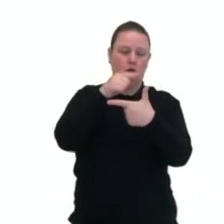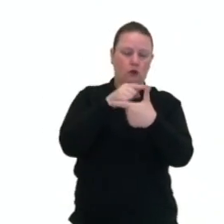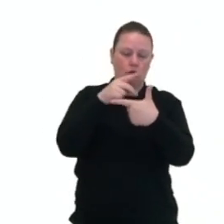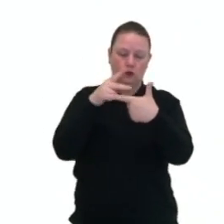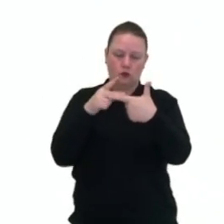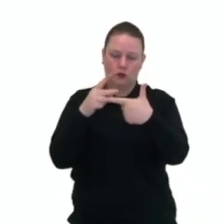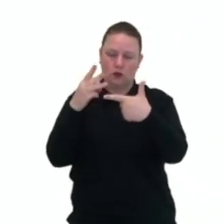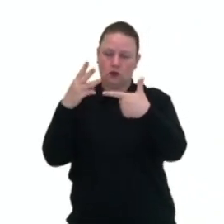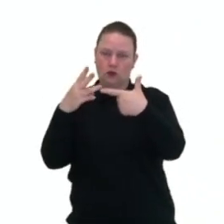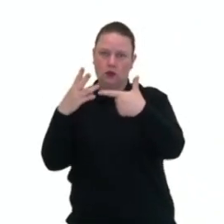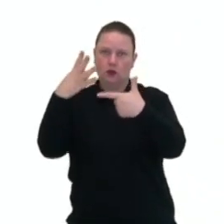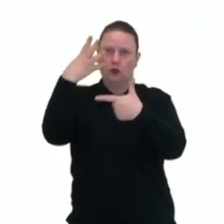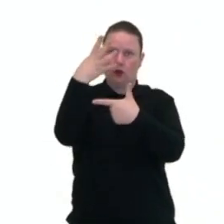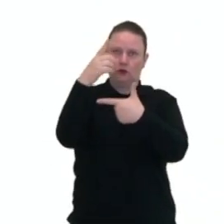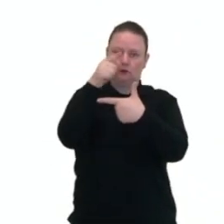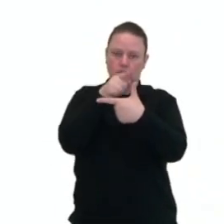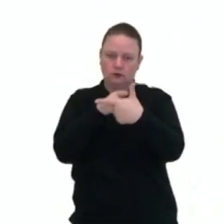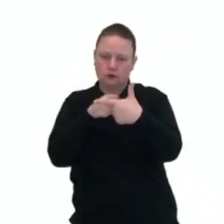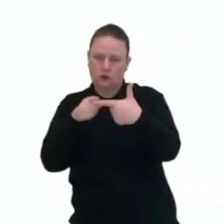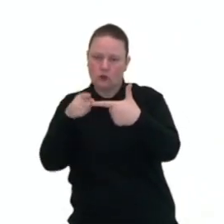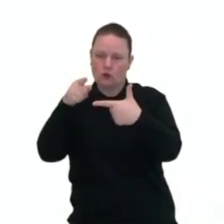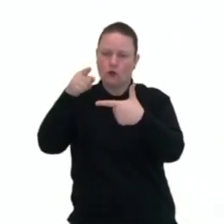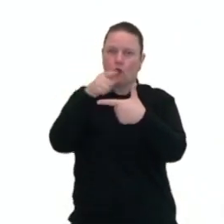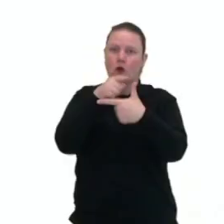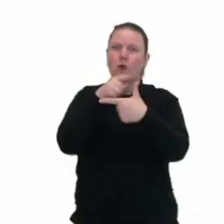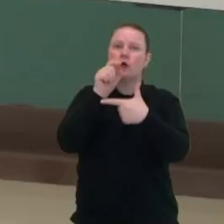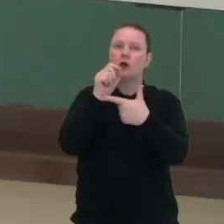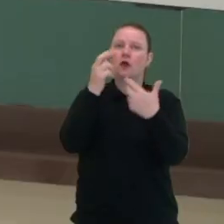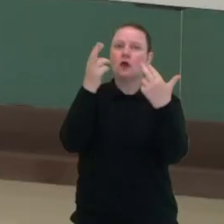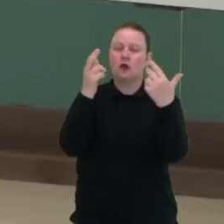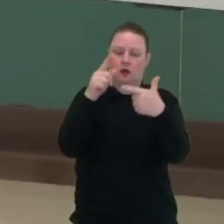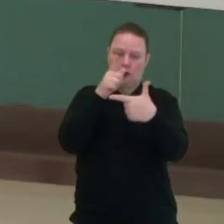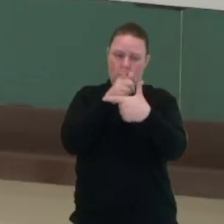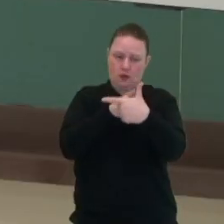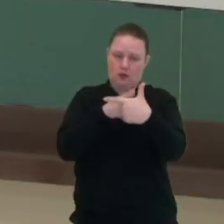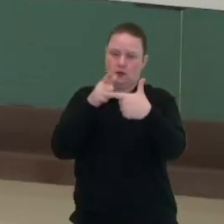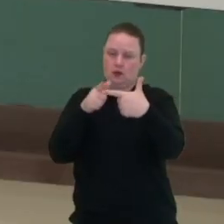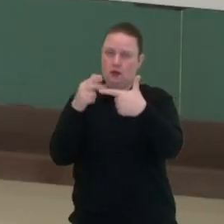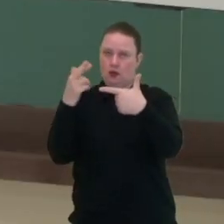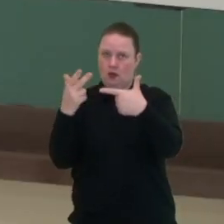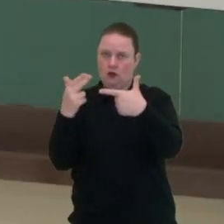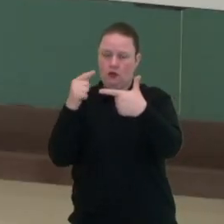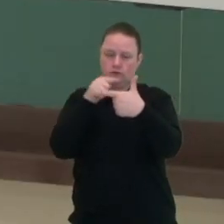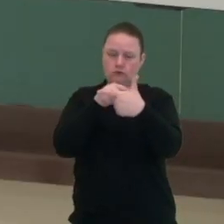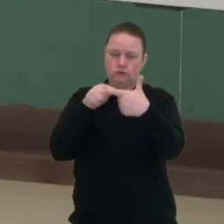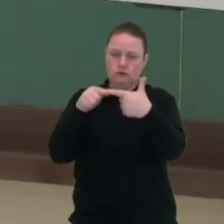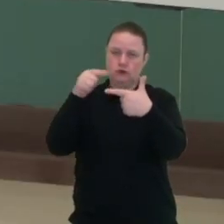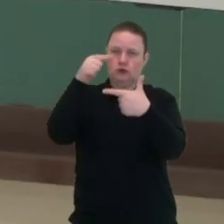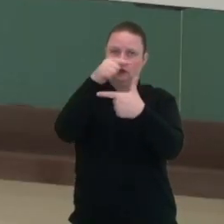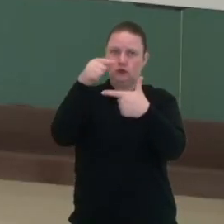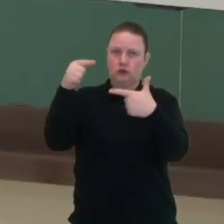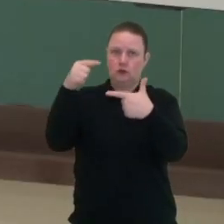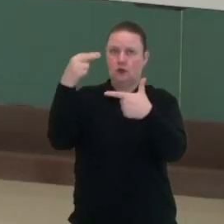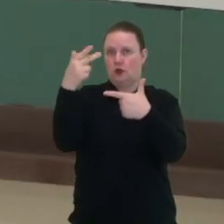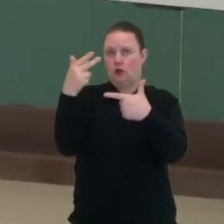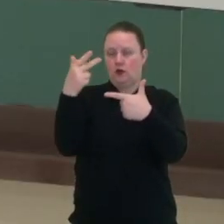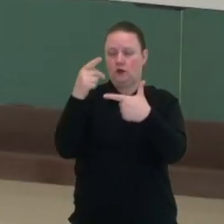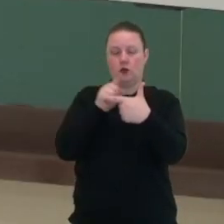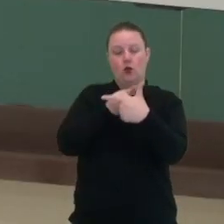lados, com lados paralelos iguais, 2 a 2. E com os 4 ângulos